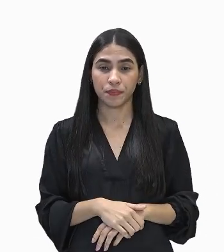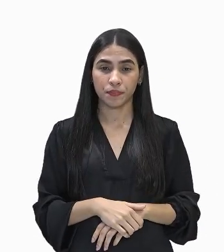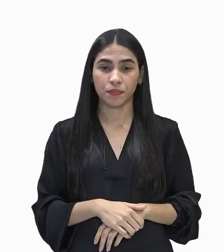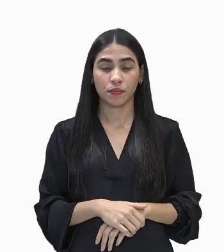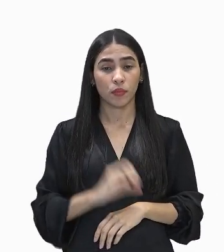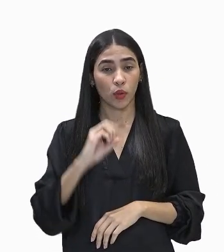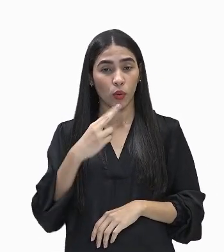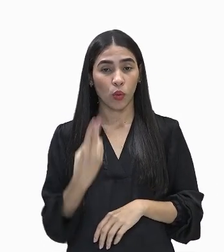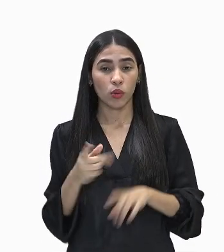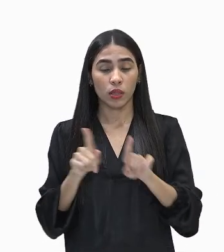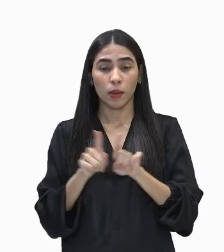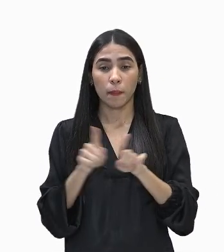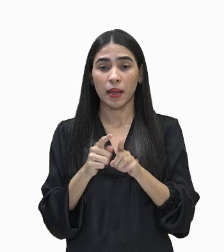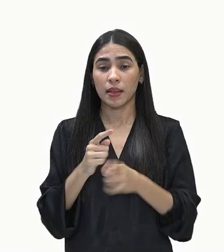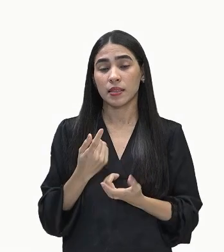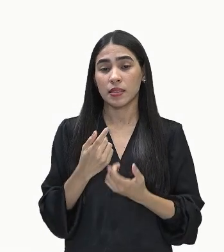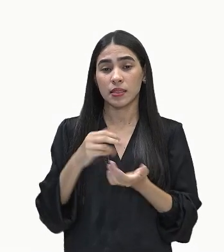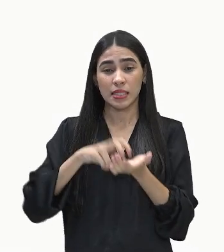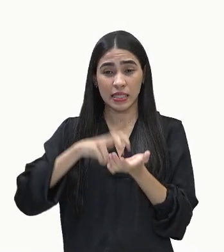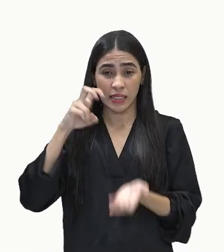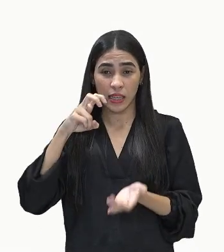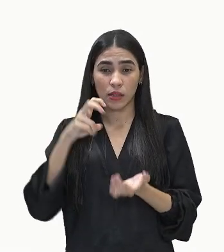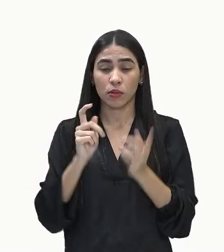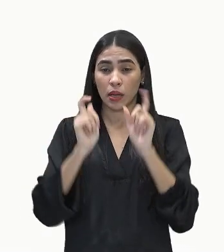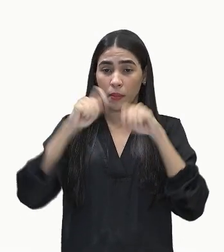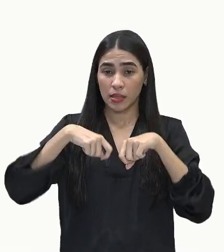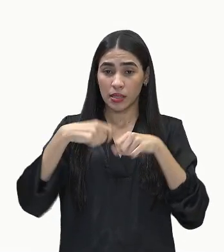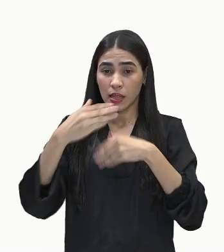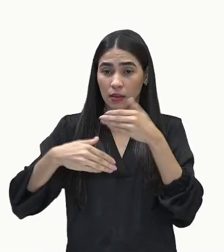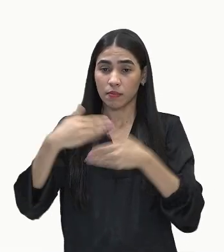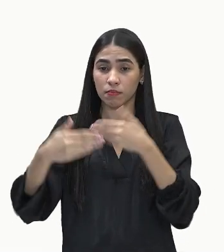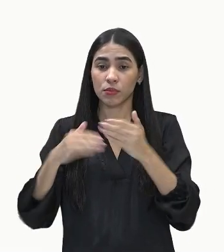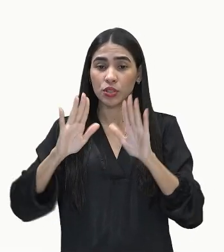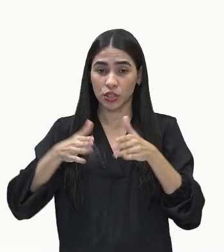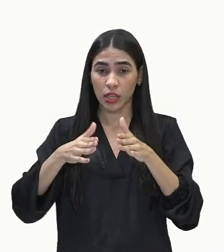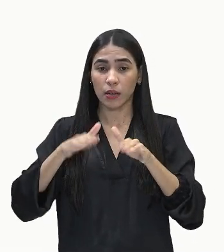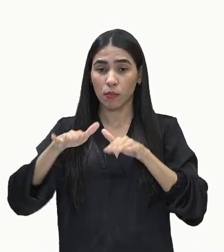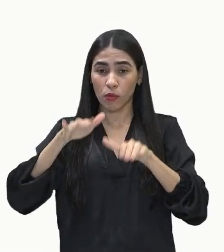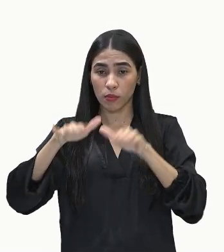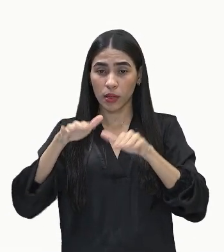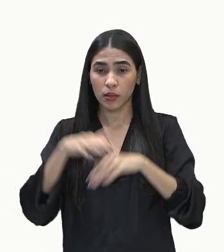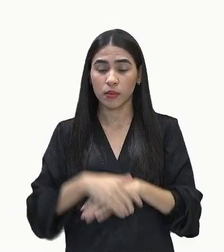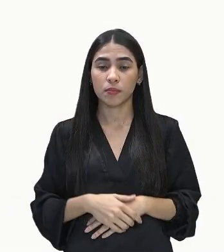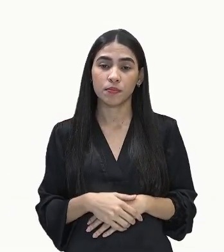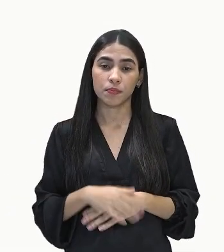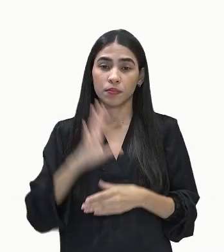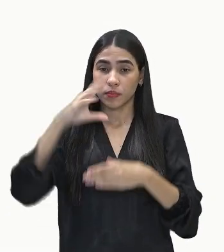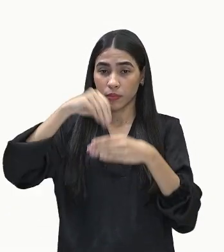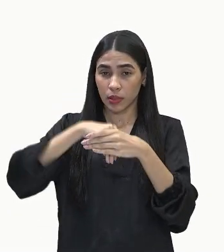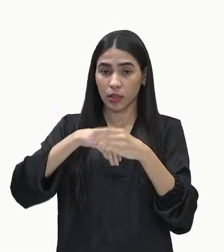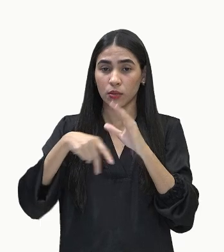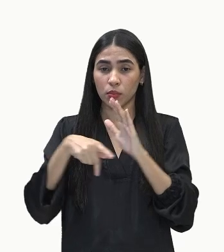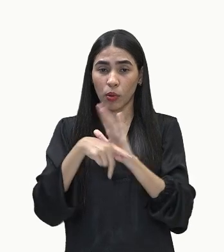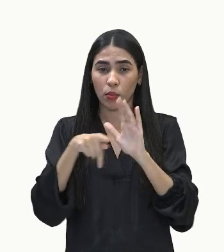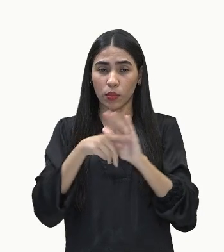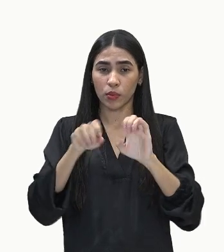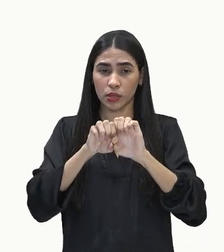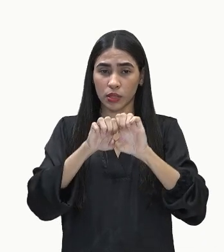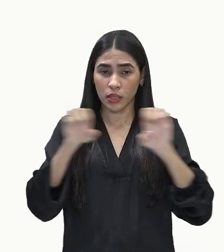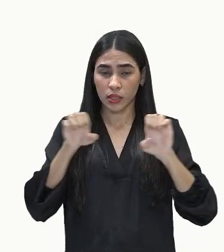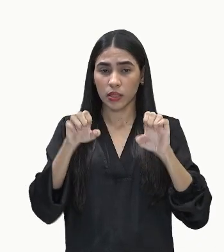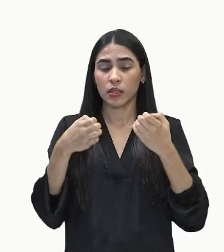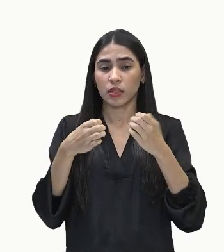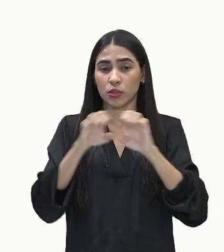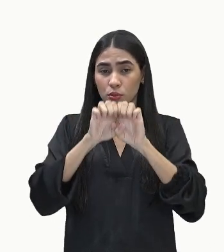ou precoces, que nascem com a capacidade de locomoção. Dentro da estratégia